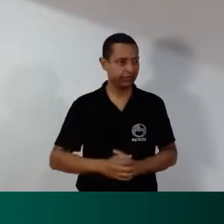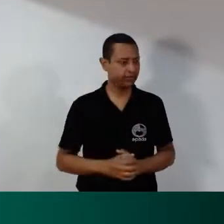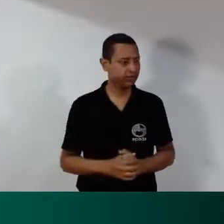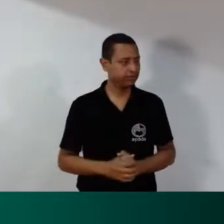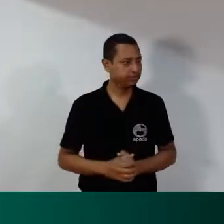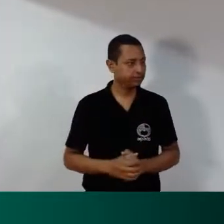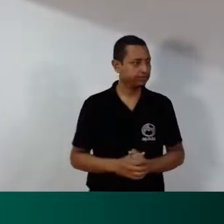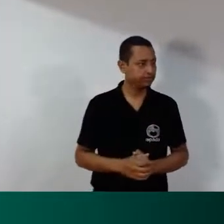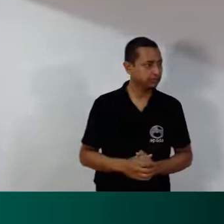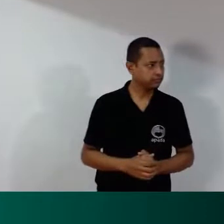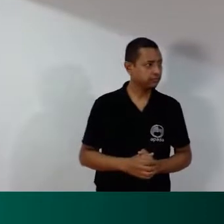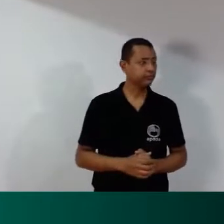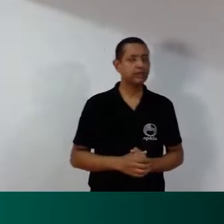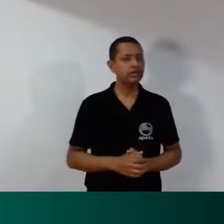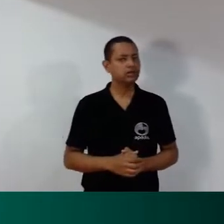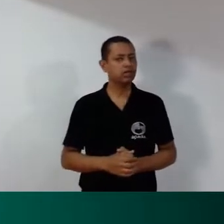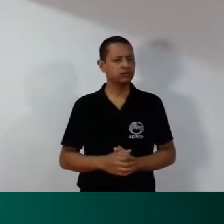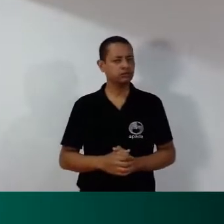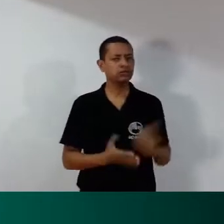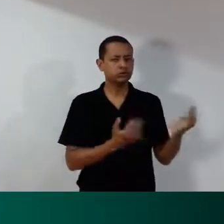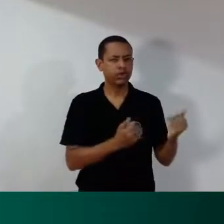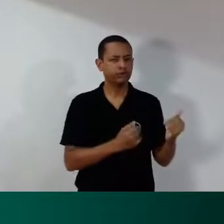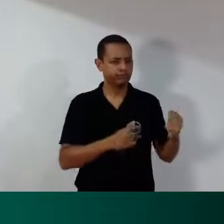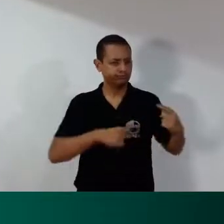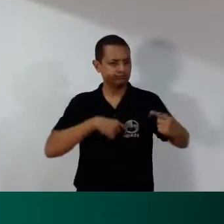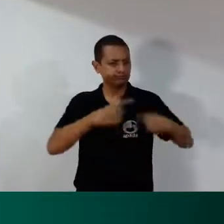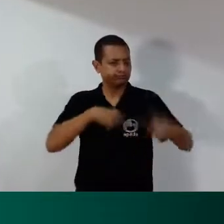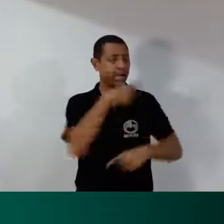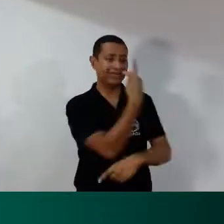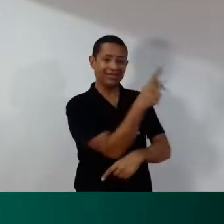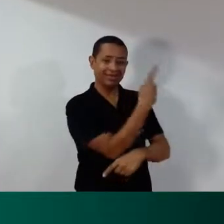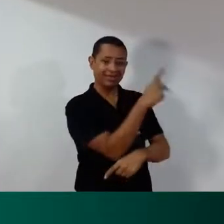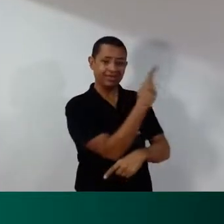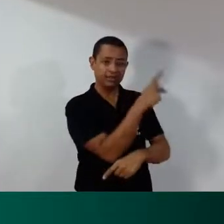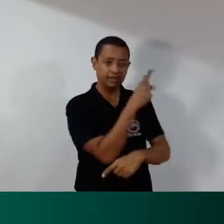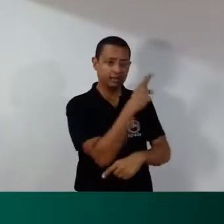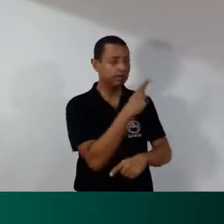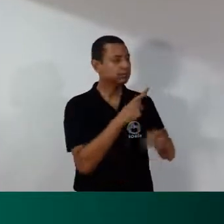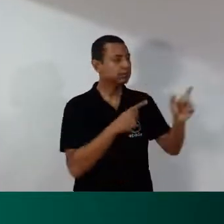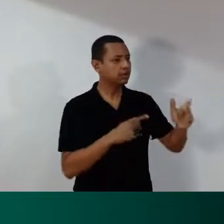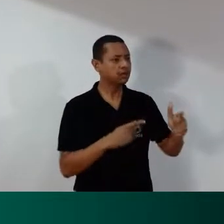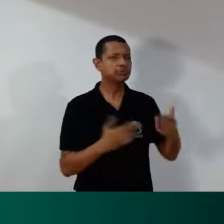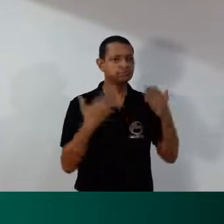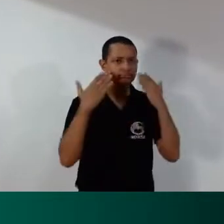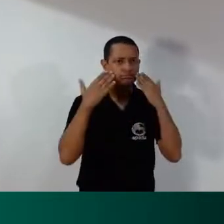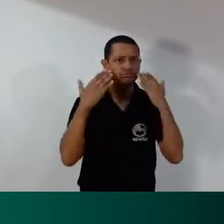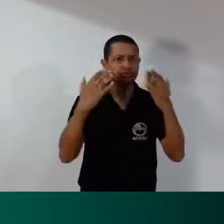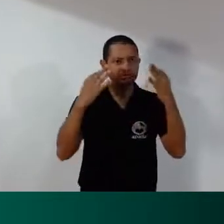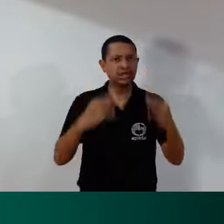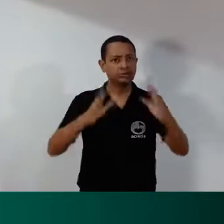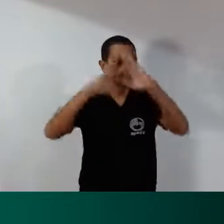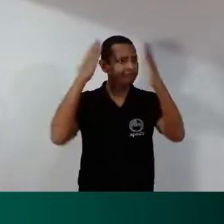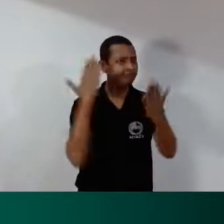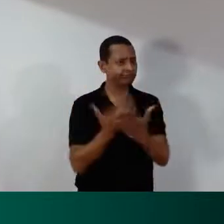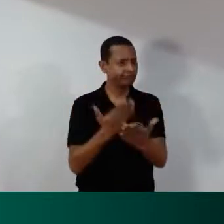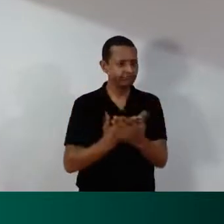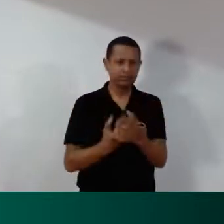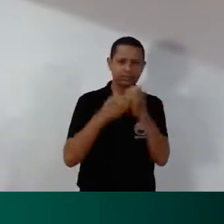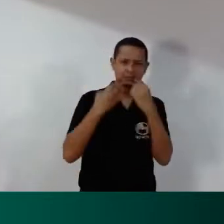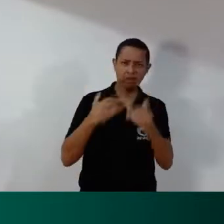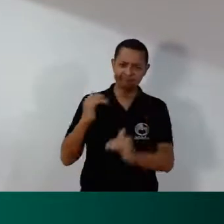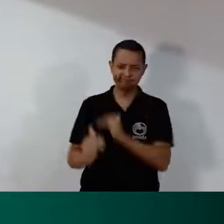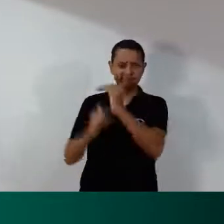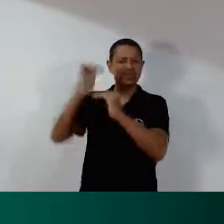nada todos os meninos da geração deles são amigos deles são exemplos para a escola né Então essas duas coisas que eu